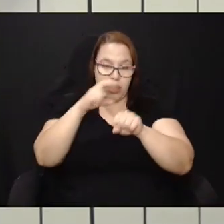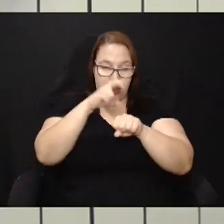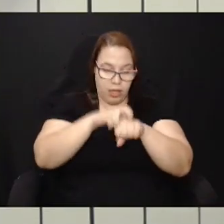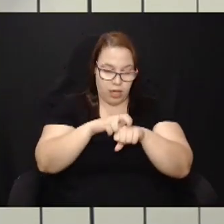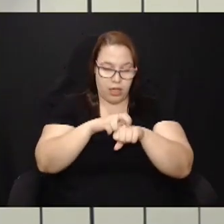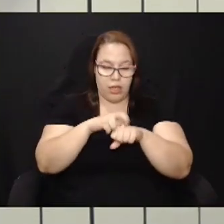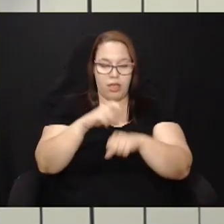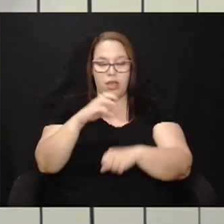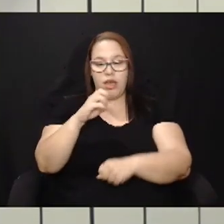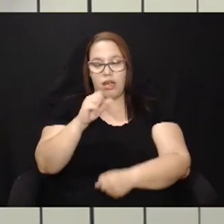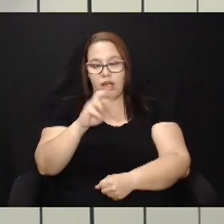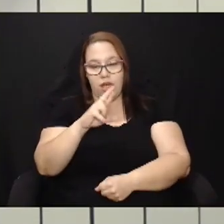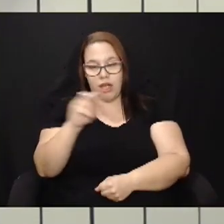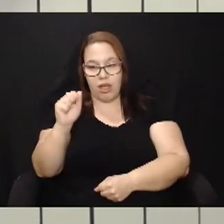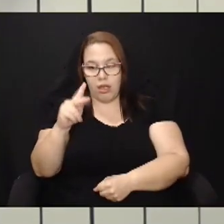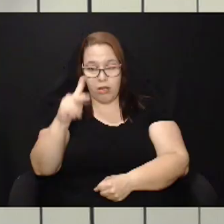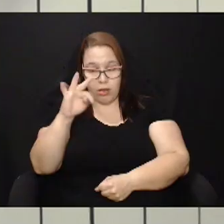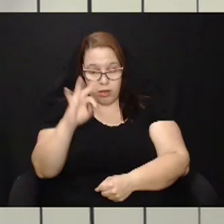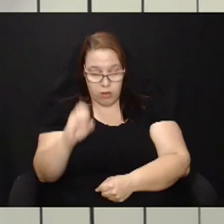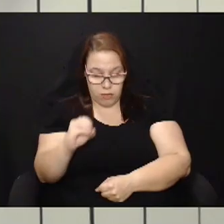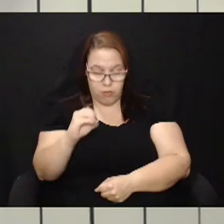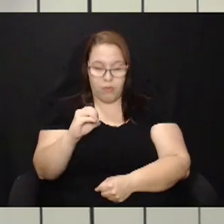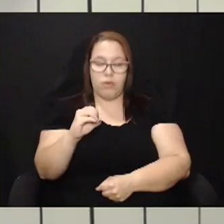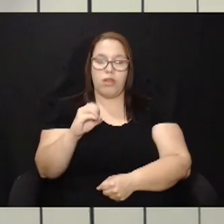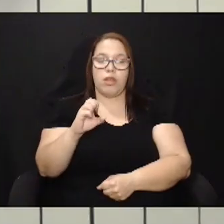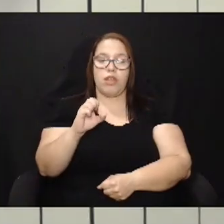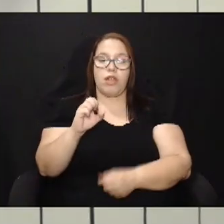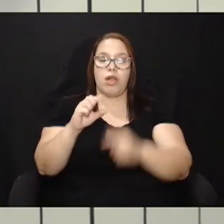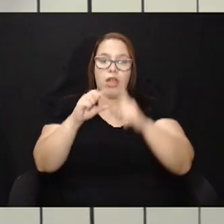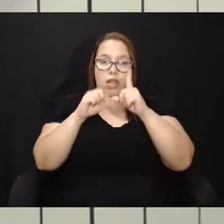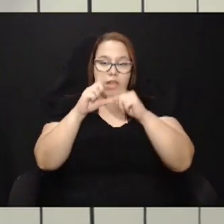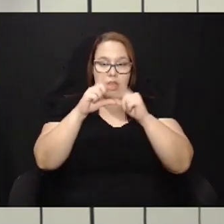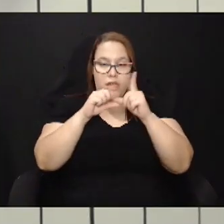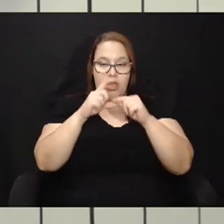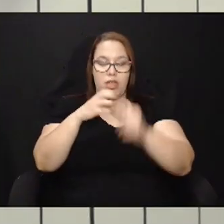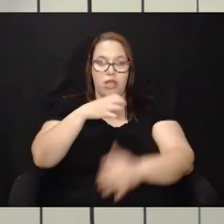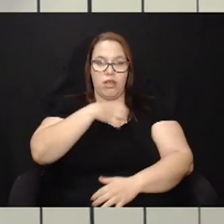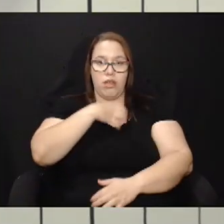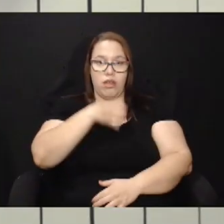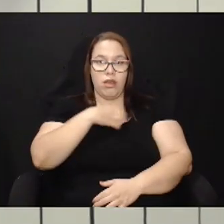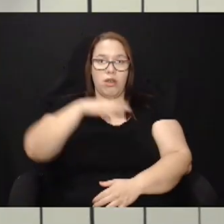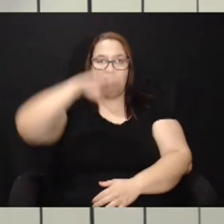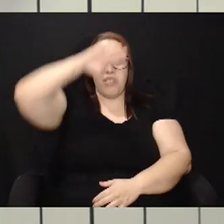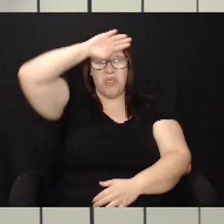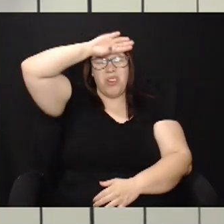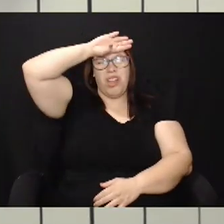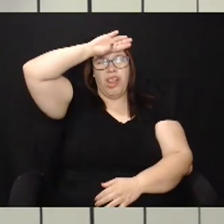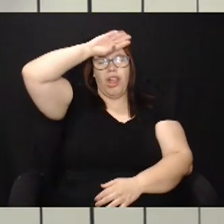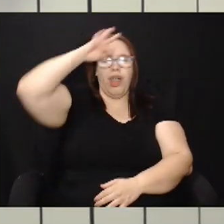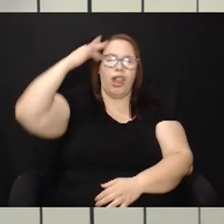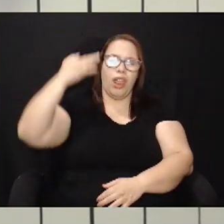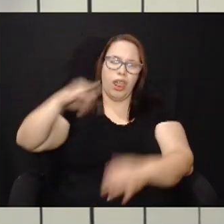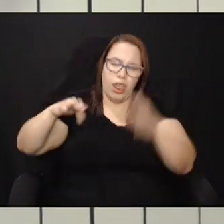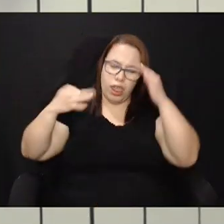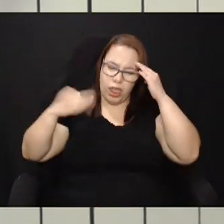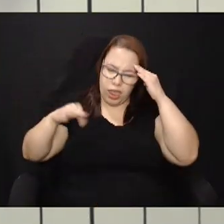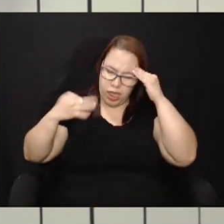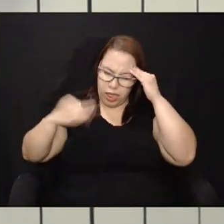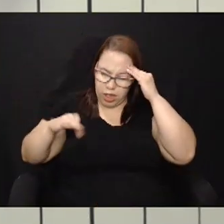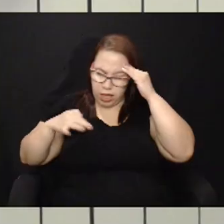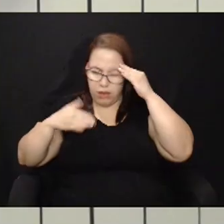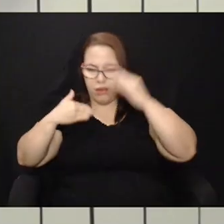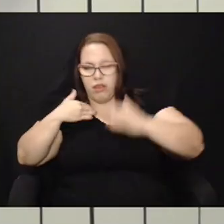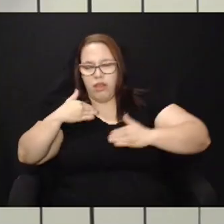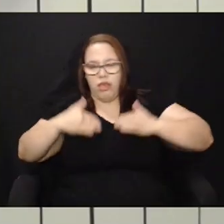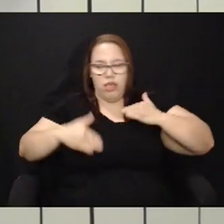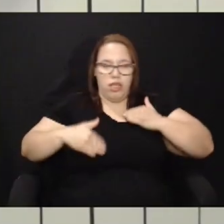que ele está infectado. Sintomas iniciais: febre, dor de cabeça, dor no corpo com uma